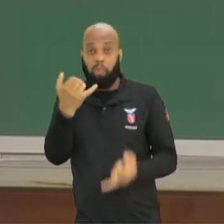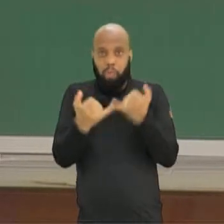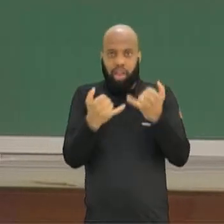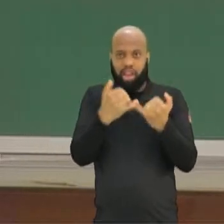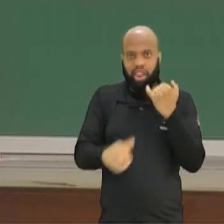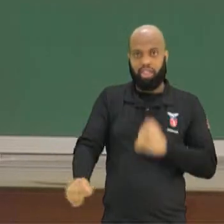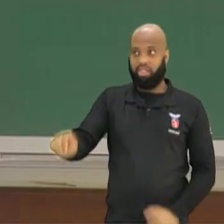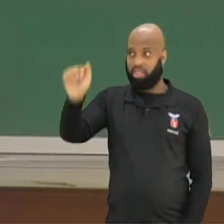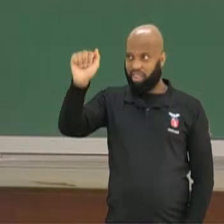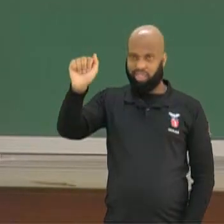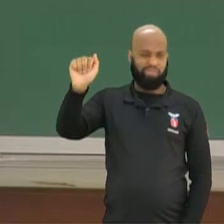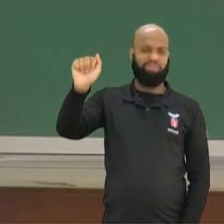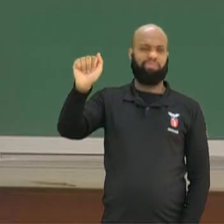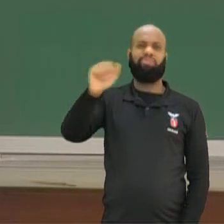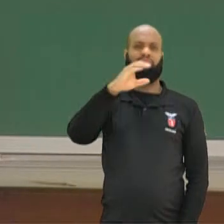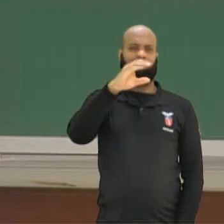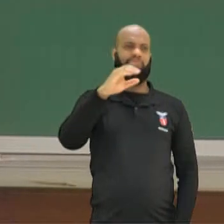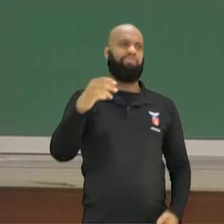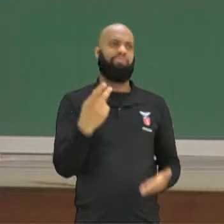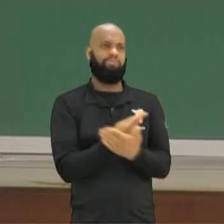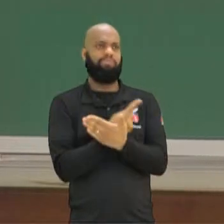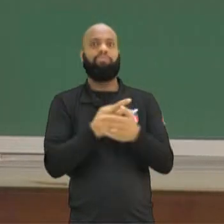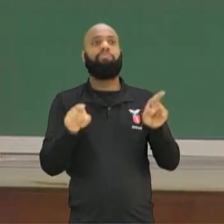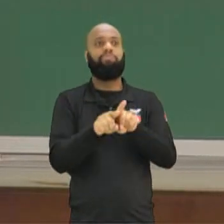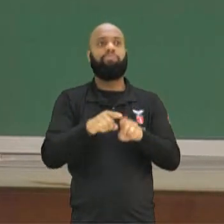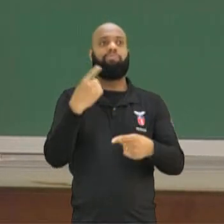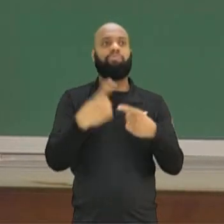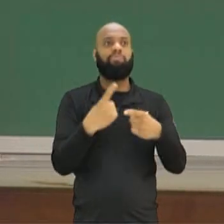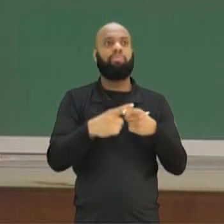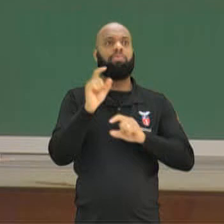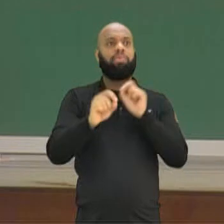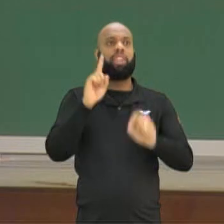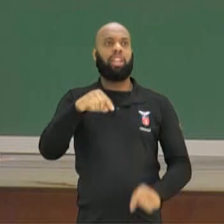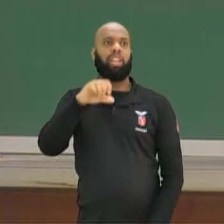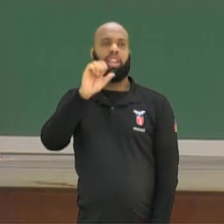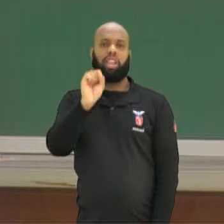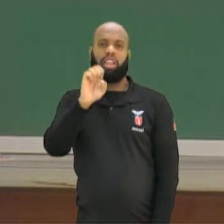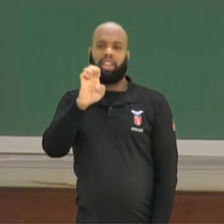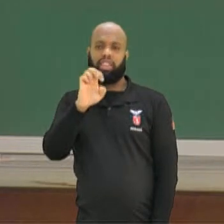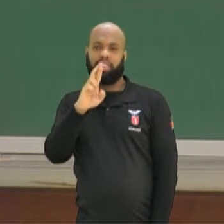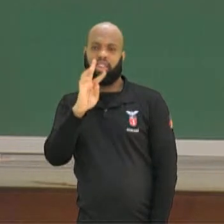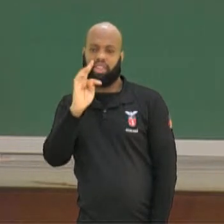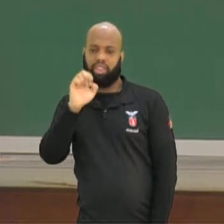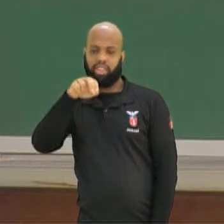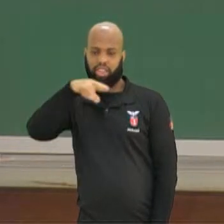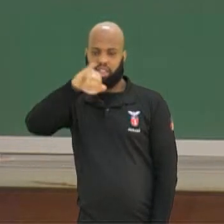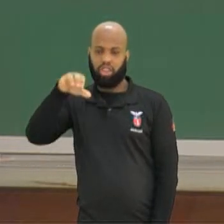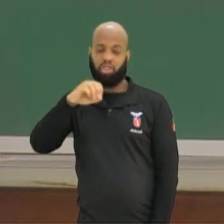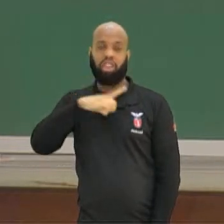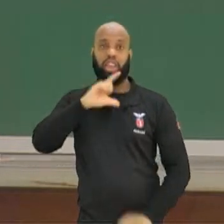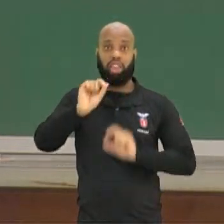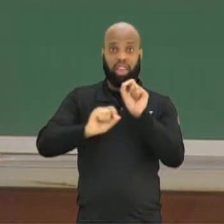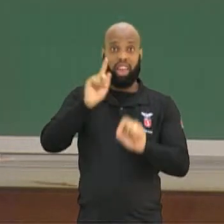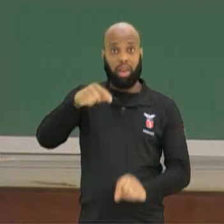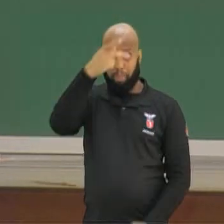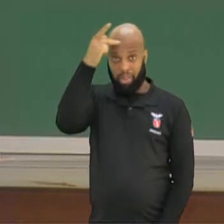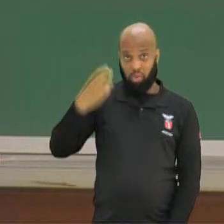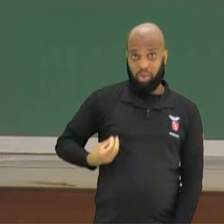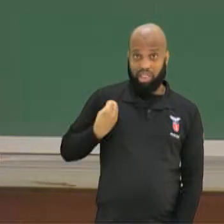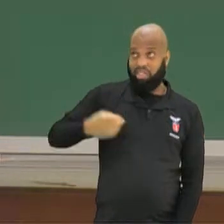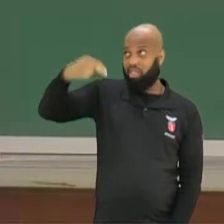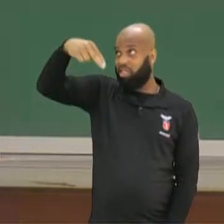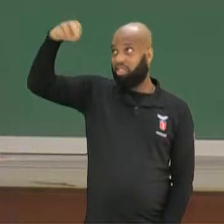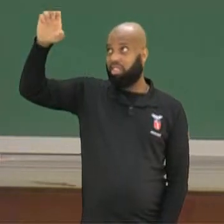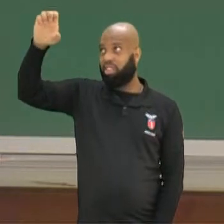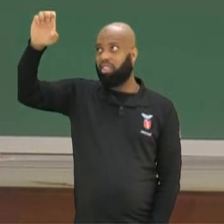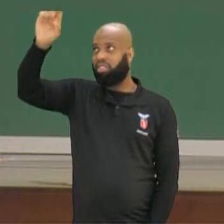letra C também estaria. Sertanejo, eu posso pensar naquela pessoa que mora no sertão desde o norte, nordeste até o sul.